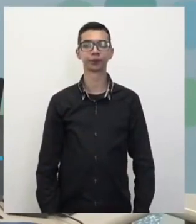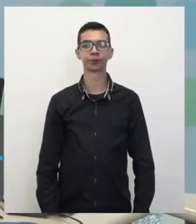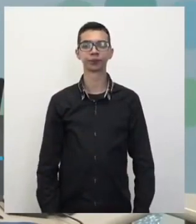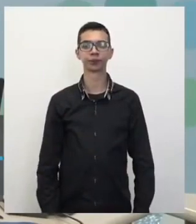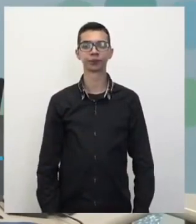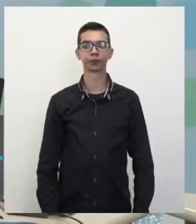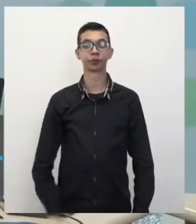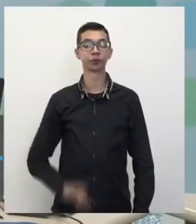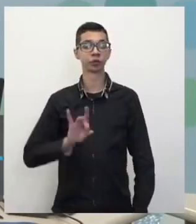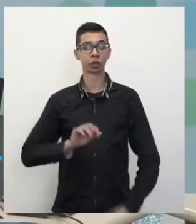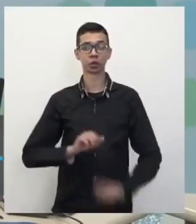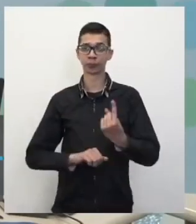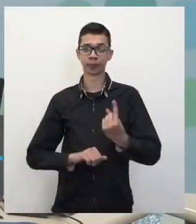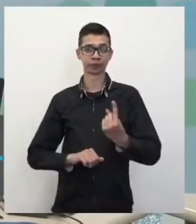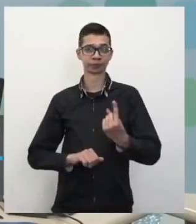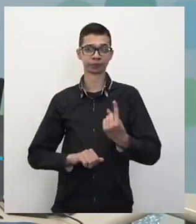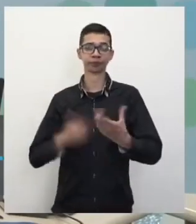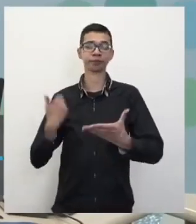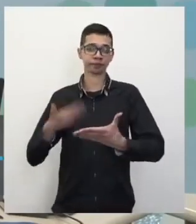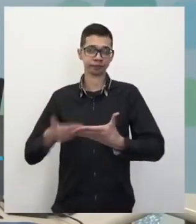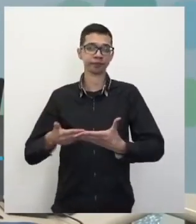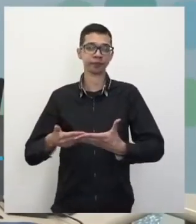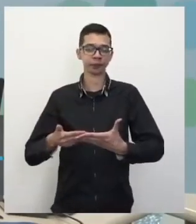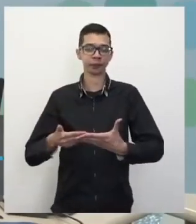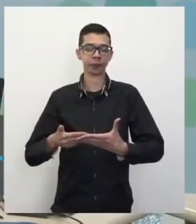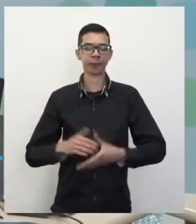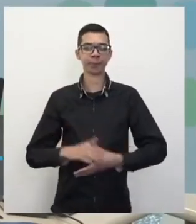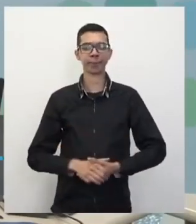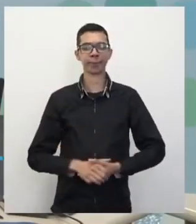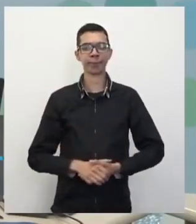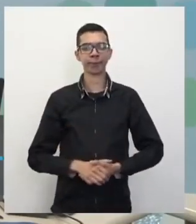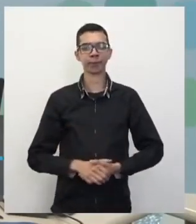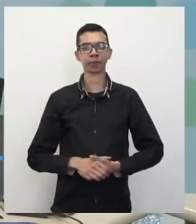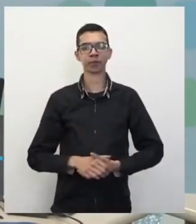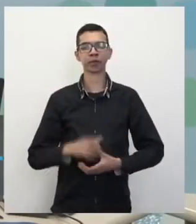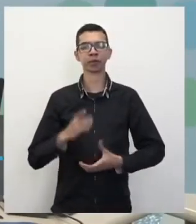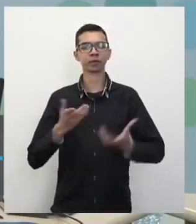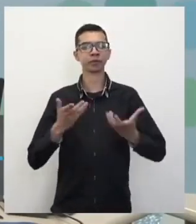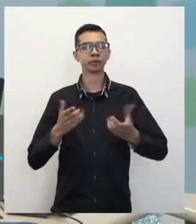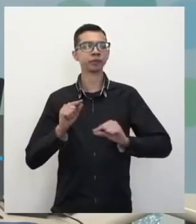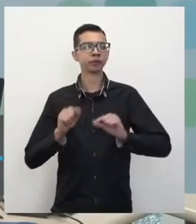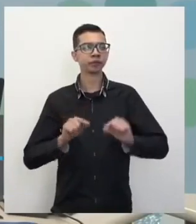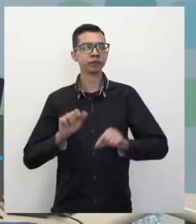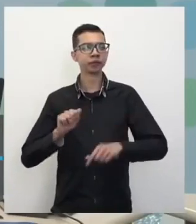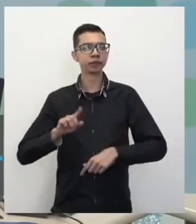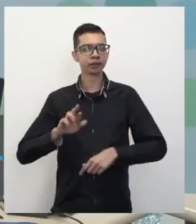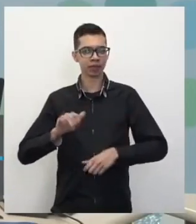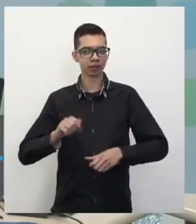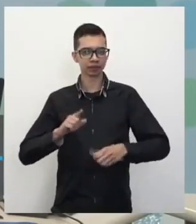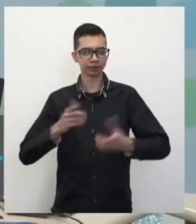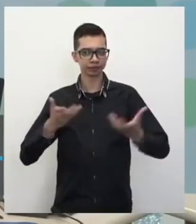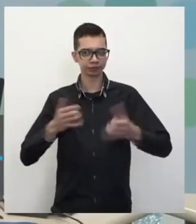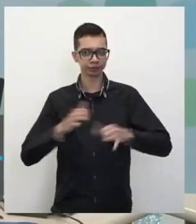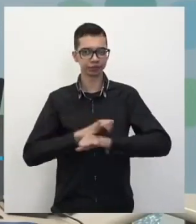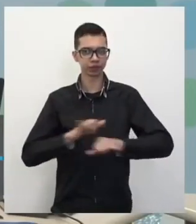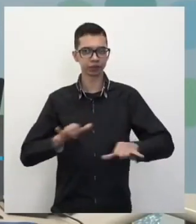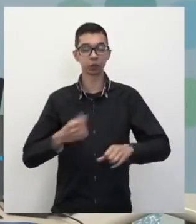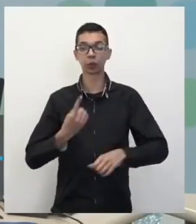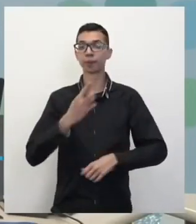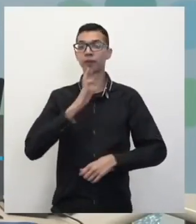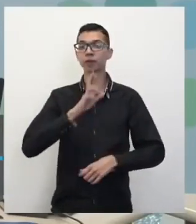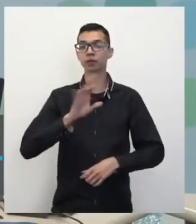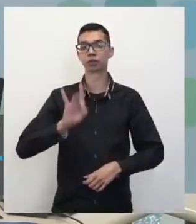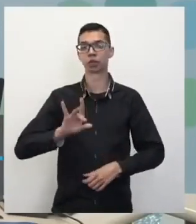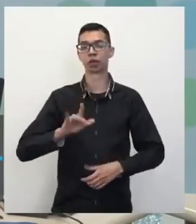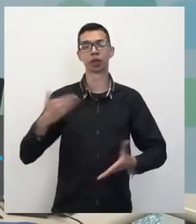Só temos uma até agora. Você quer ir comentando, Ok. Andréia? Hum, Só temos uma resposta até